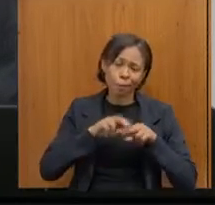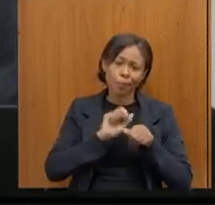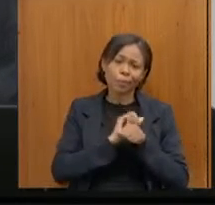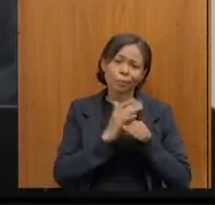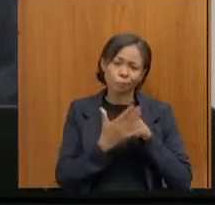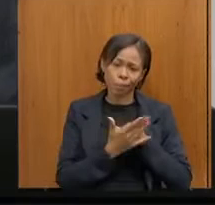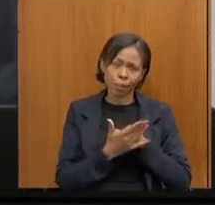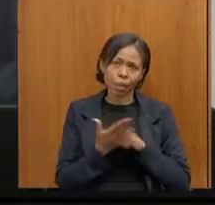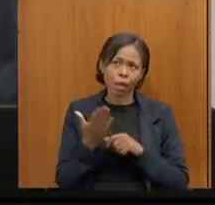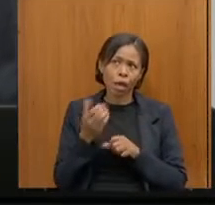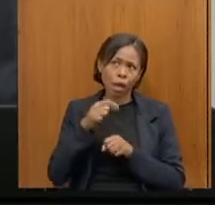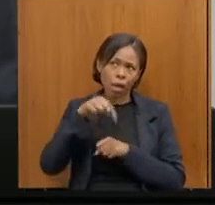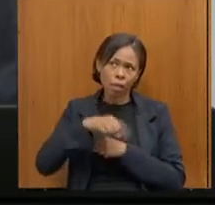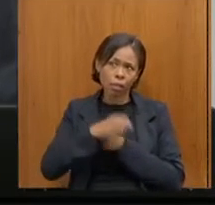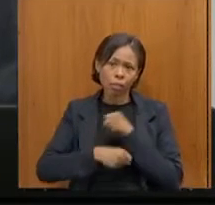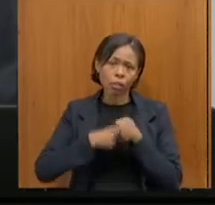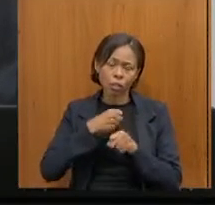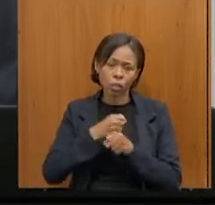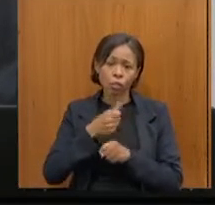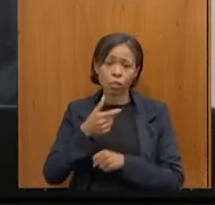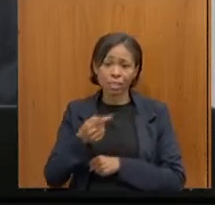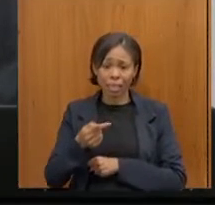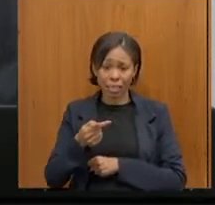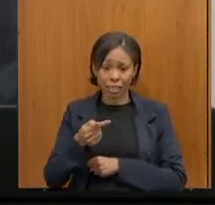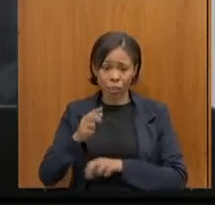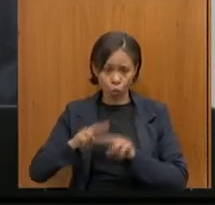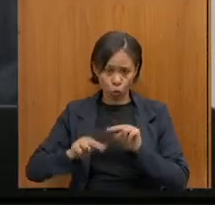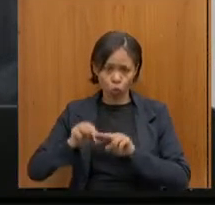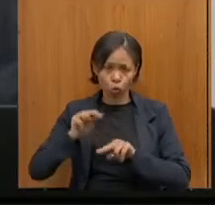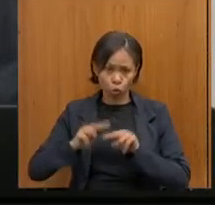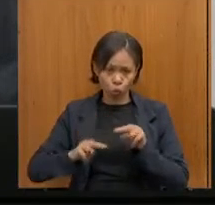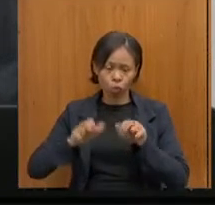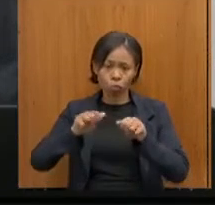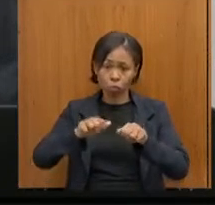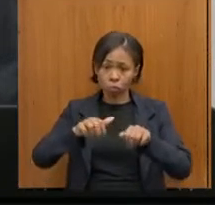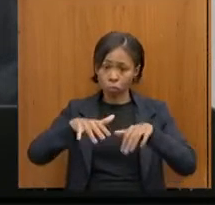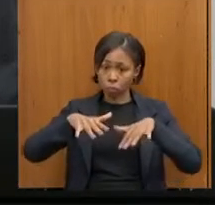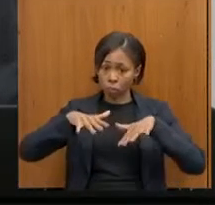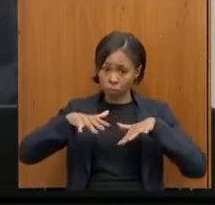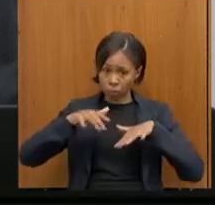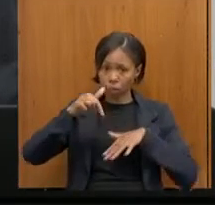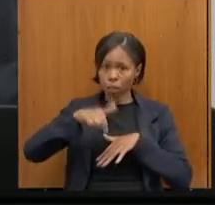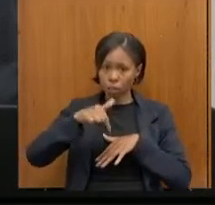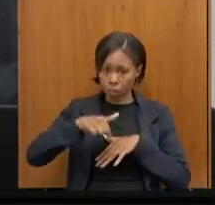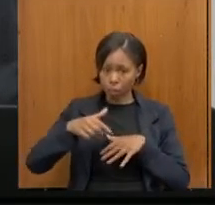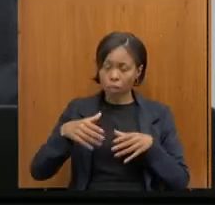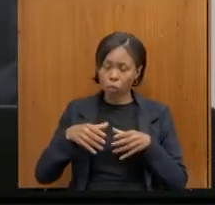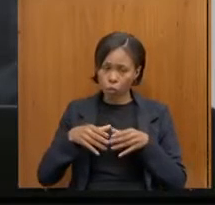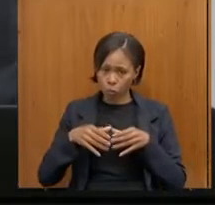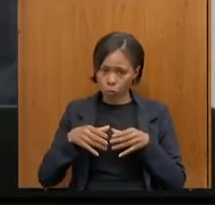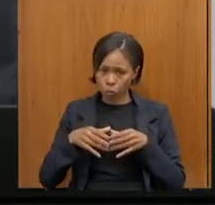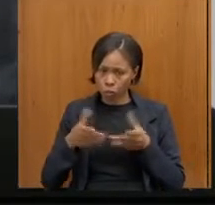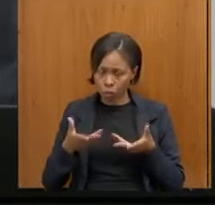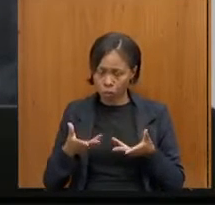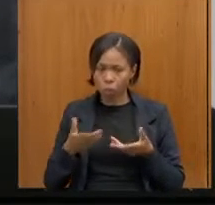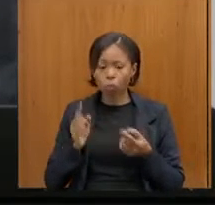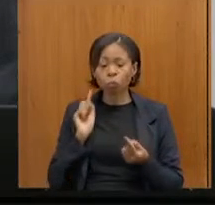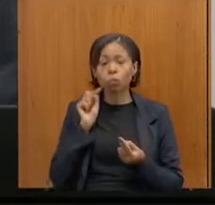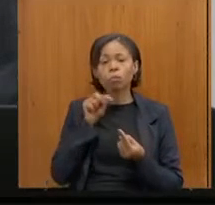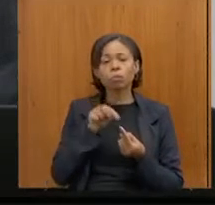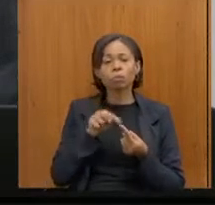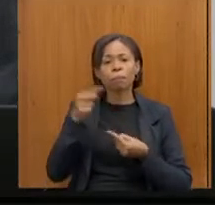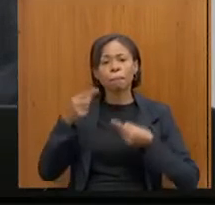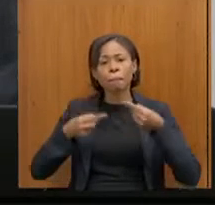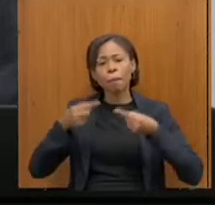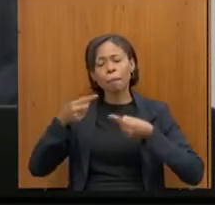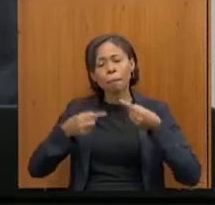de julho deste ano de Junho deste ano foi realizada audiência pública nesta comissão de desenvolvimento econômico com a finalidade de